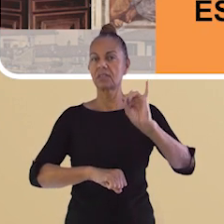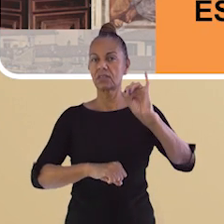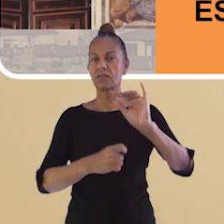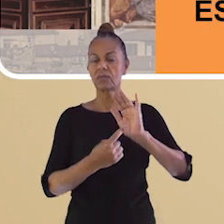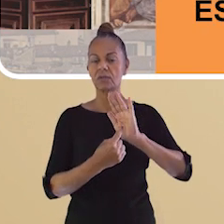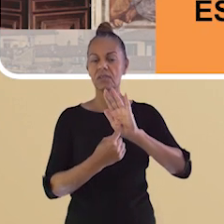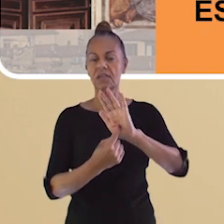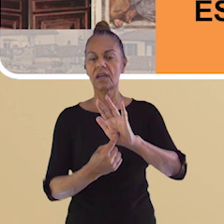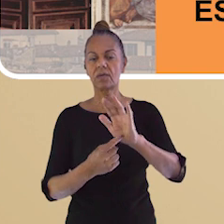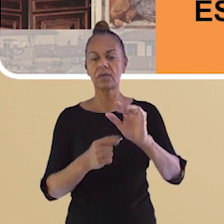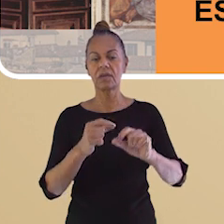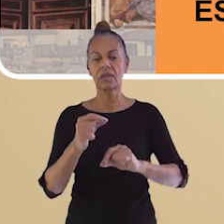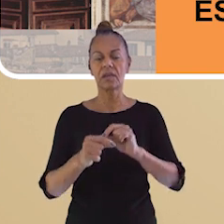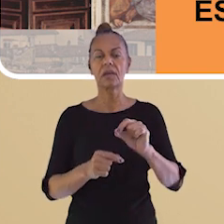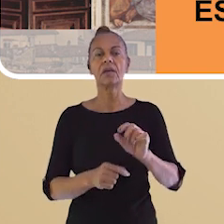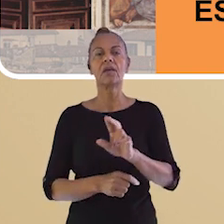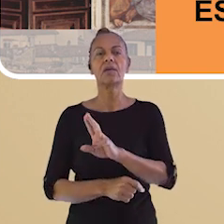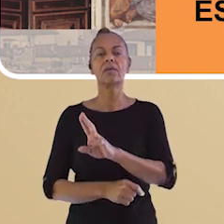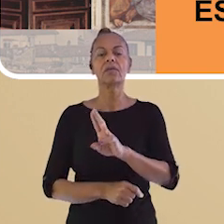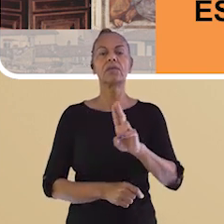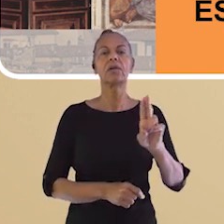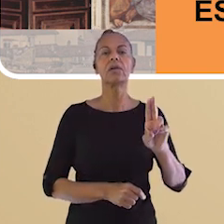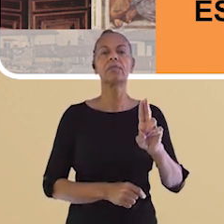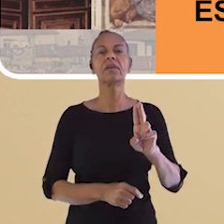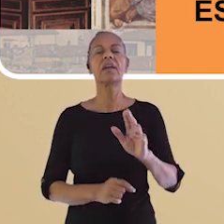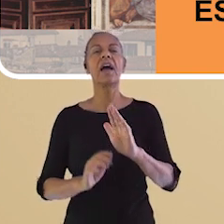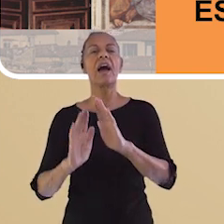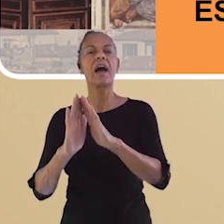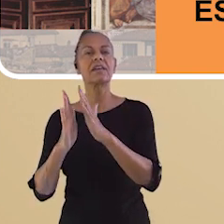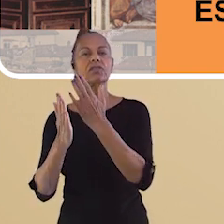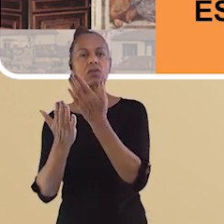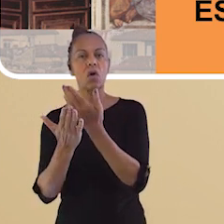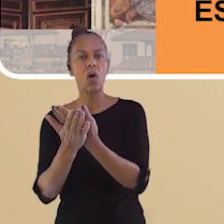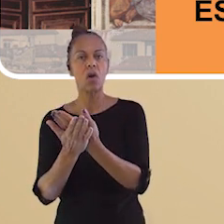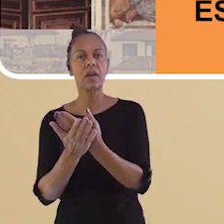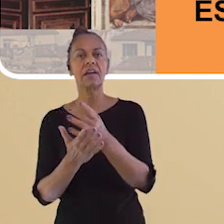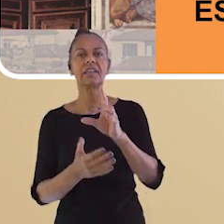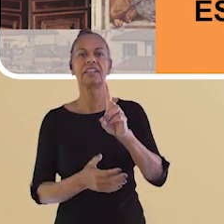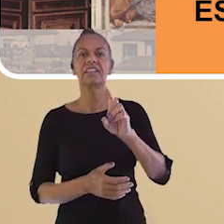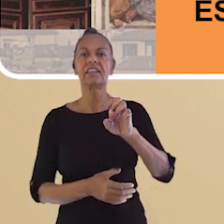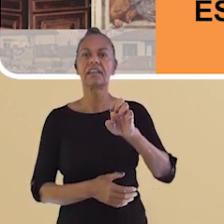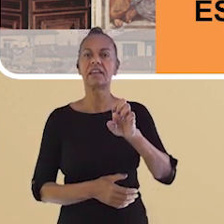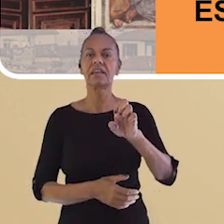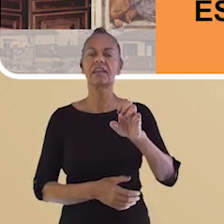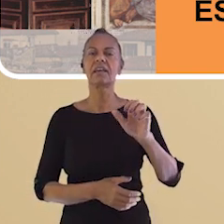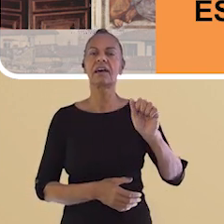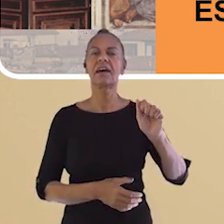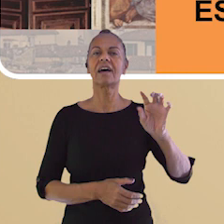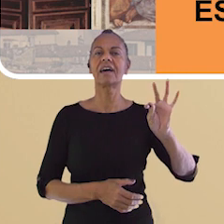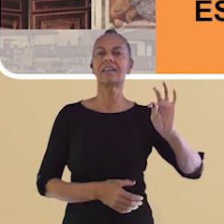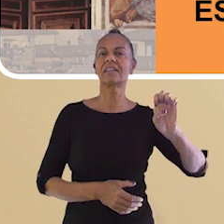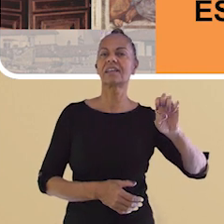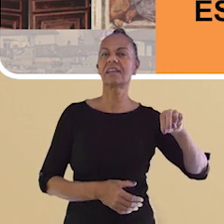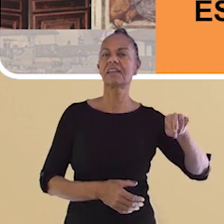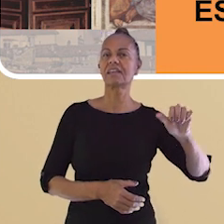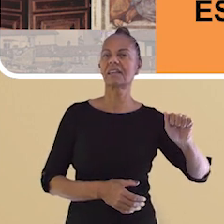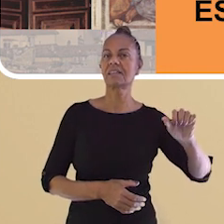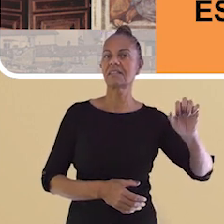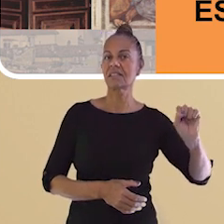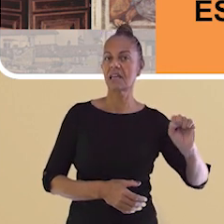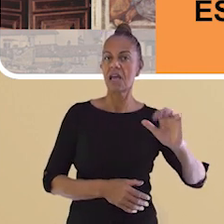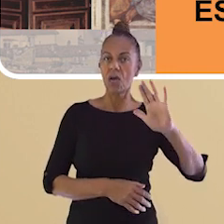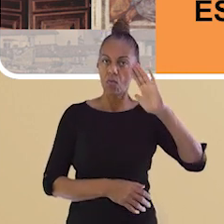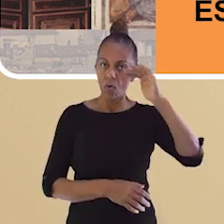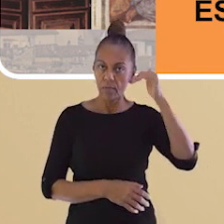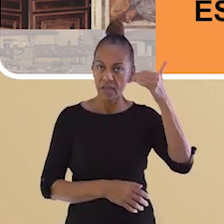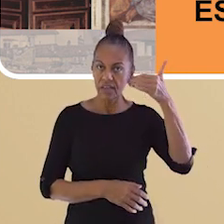suas obras mais importantes, que é uma que eu gosto muito e gostaria de mostrar para vocês, ela se chama A Escola de Atenas, e é uma